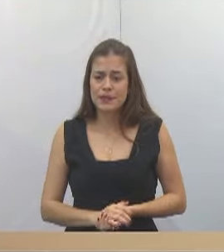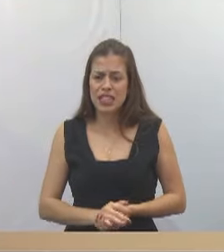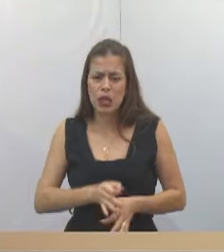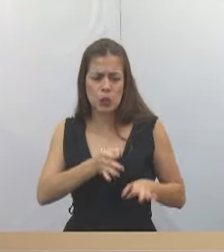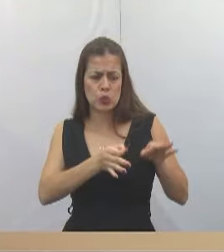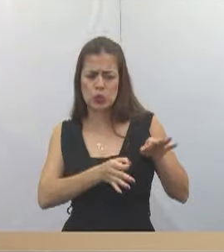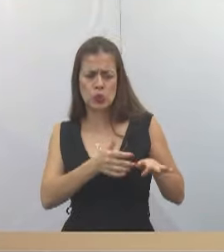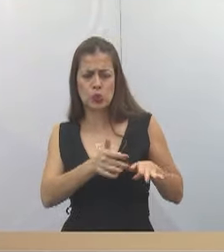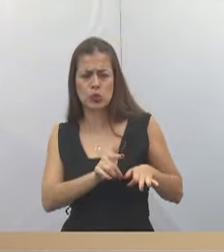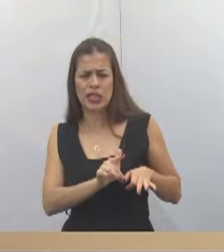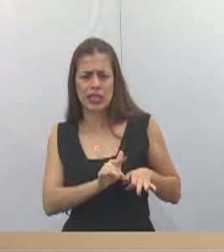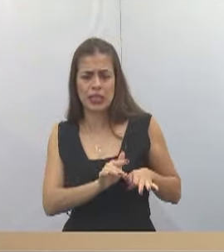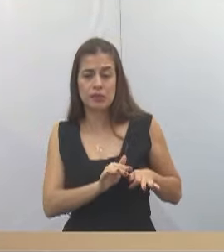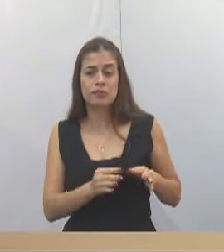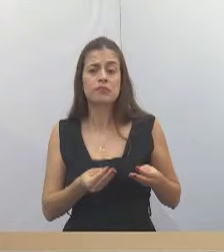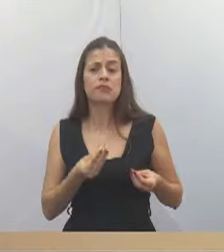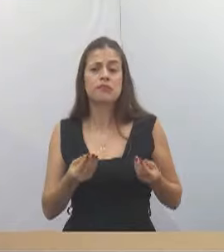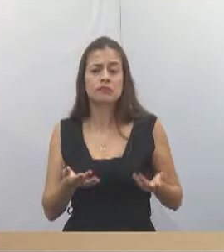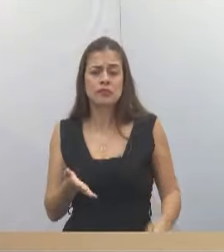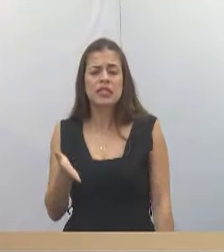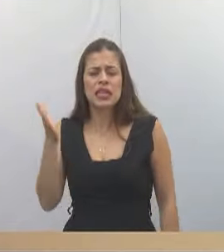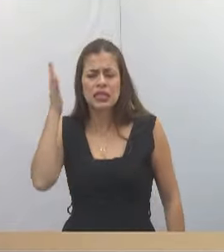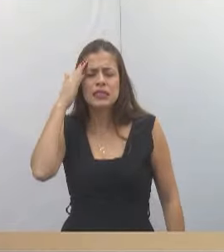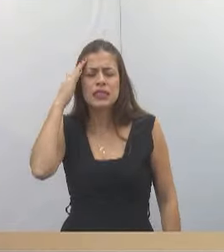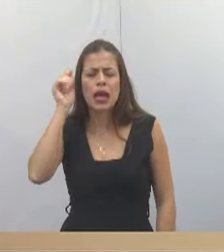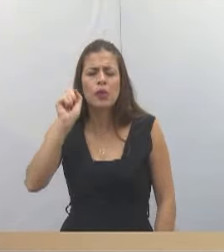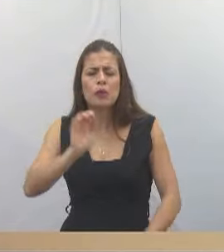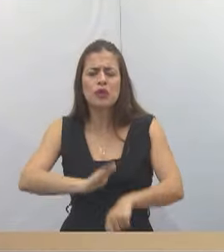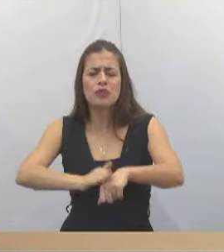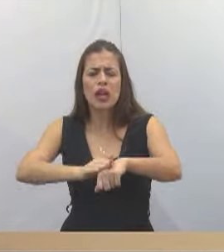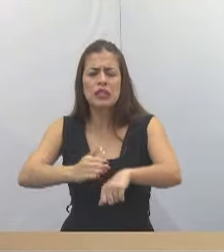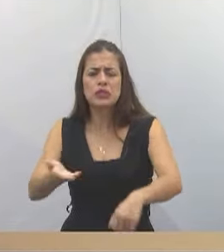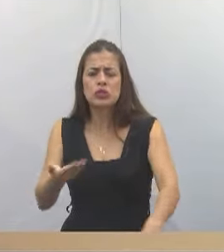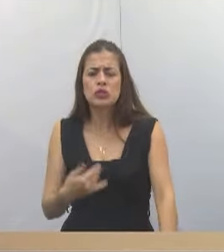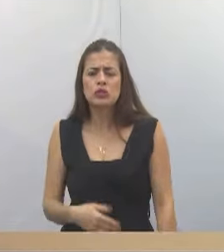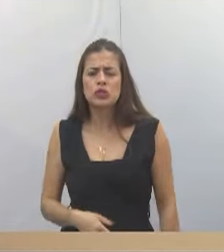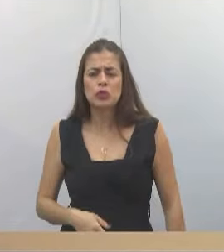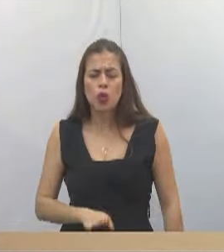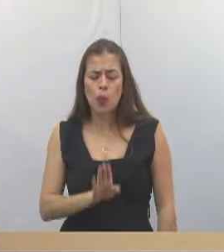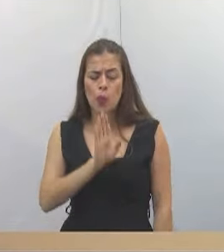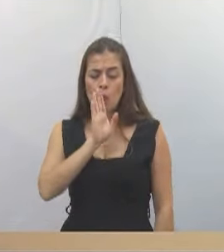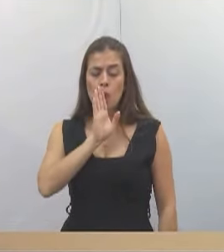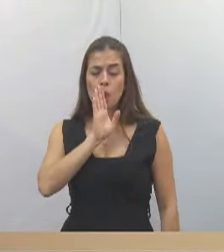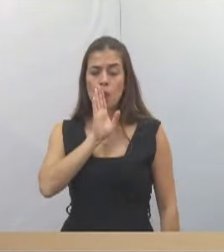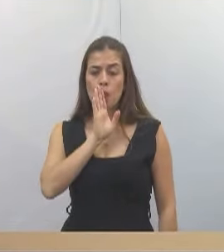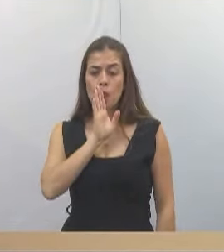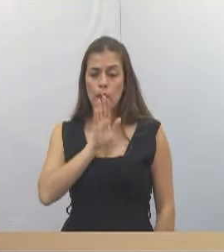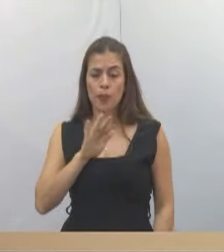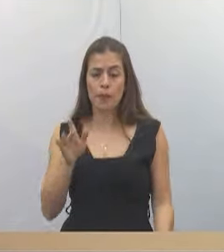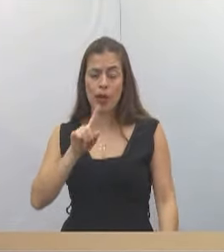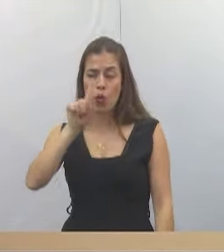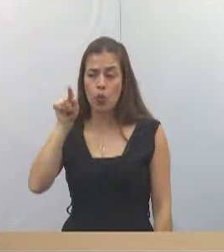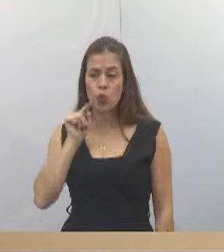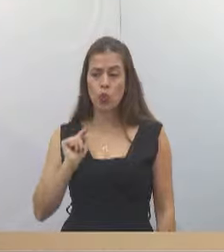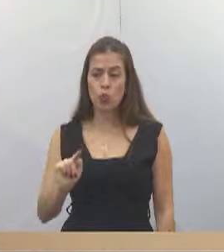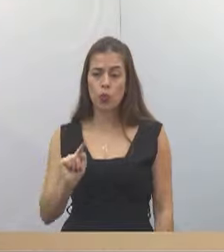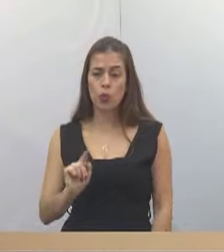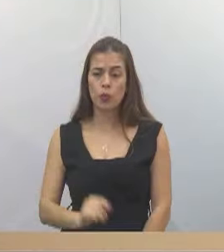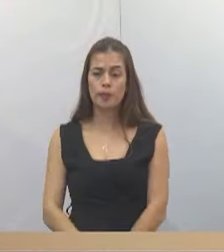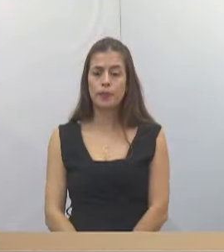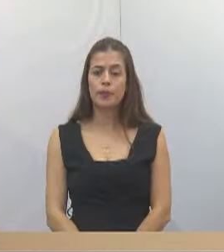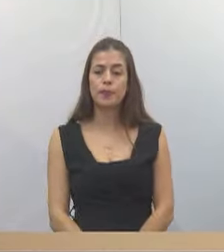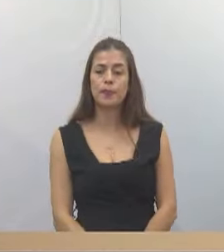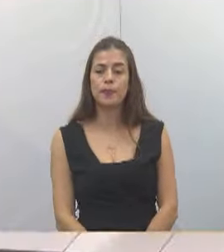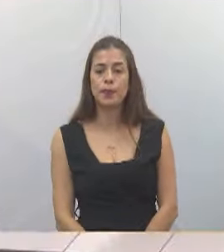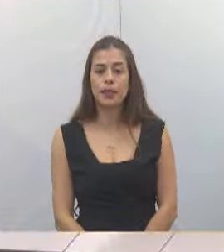quê? Aí você já sabe o que ele faz, o injusto, né? Não vou nem falar, tá bom? Fica aí o ponto de interrogação.